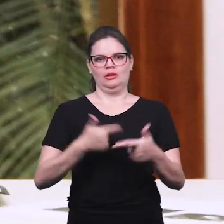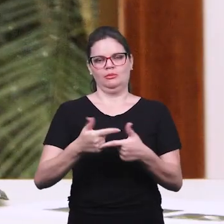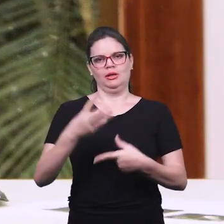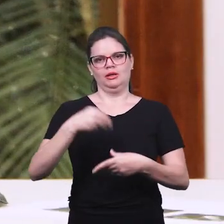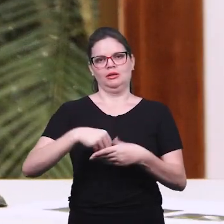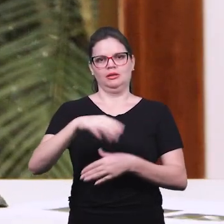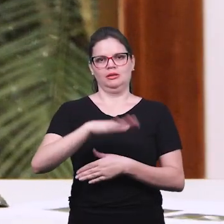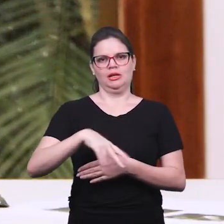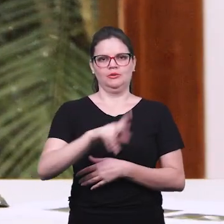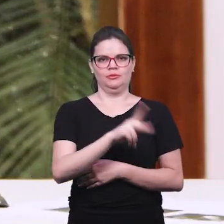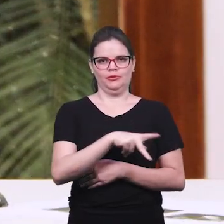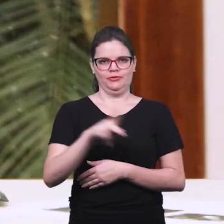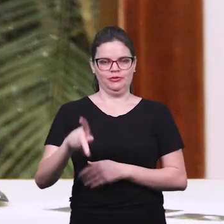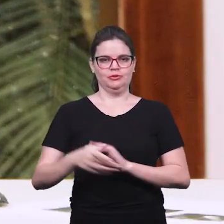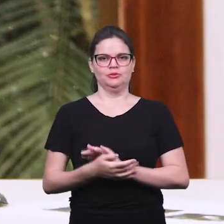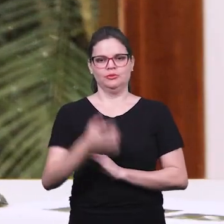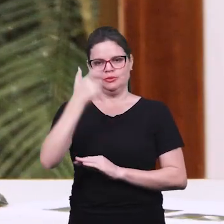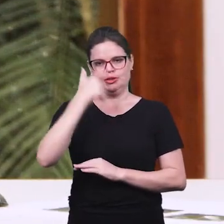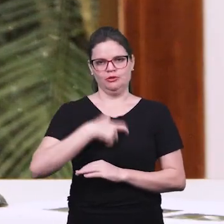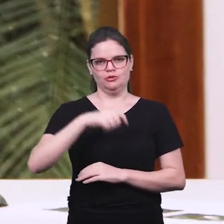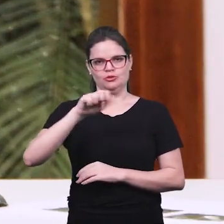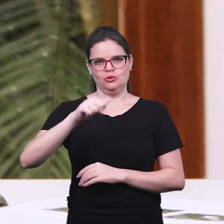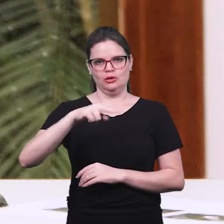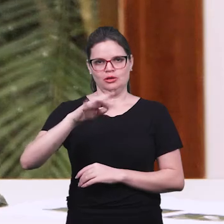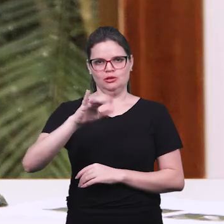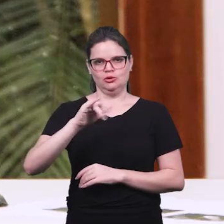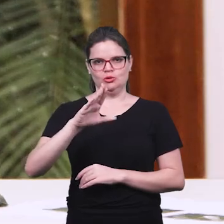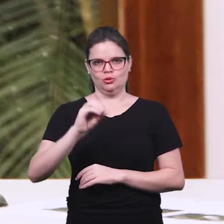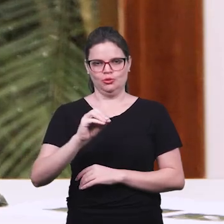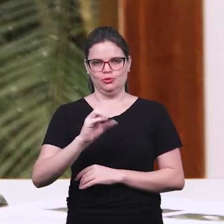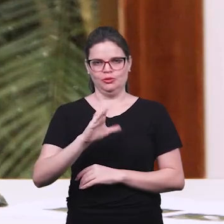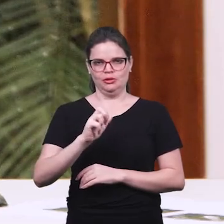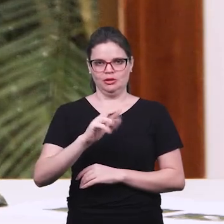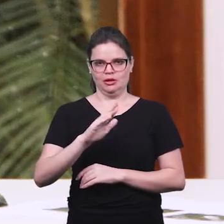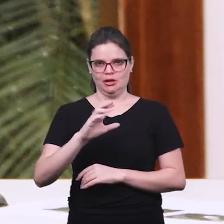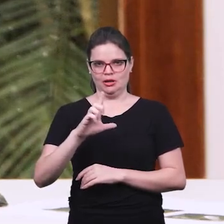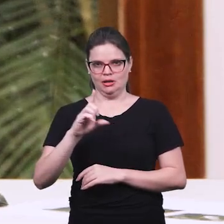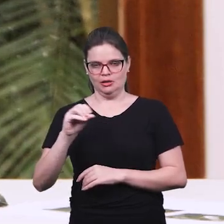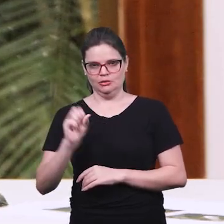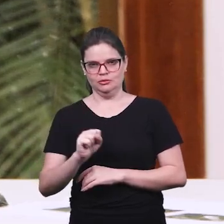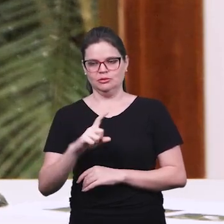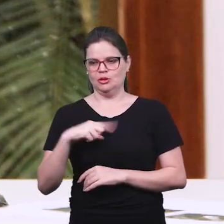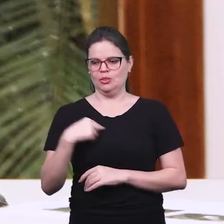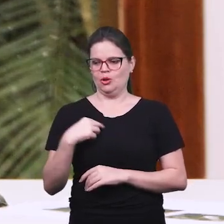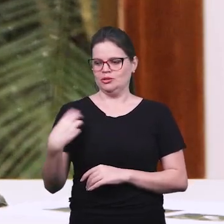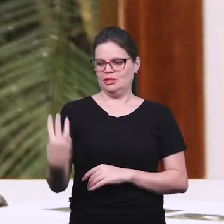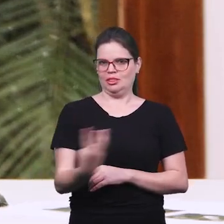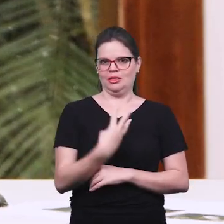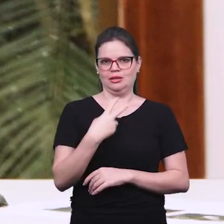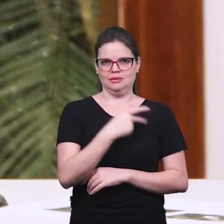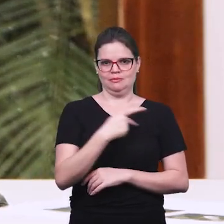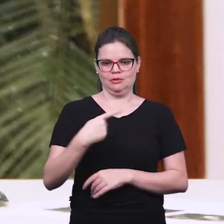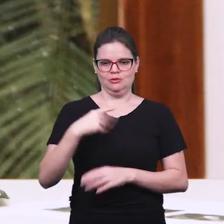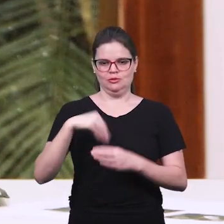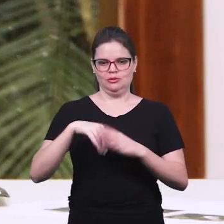já conhecido também, engenheiro civil, pastor, nós três pastores da Igreja Cristã